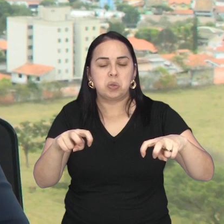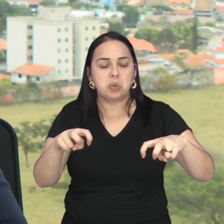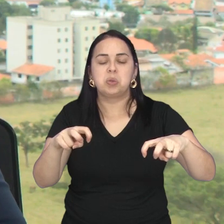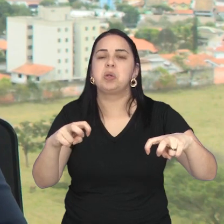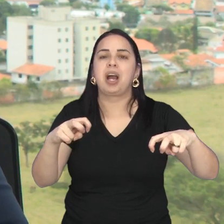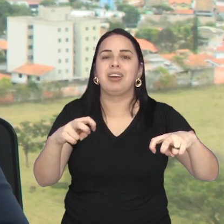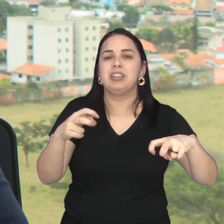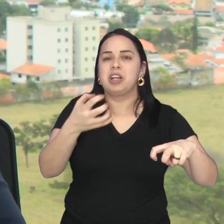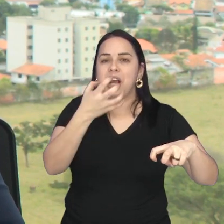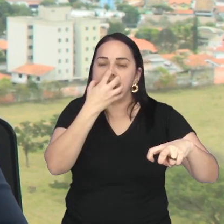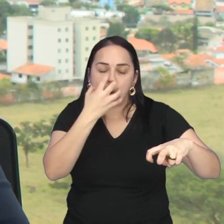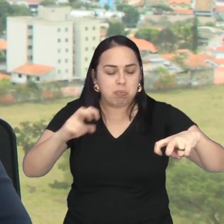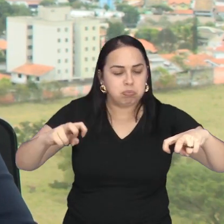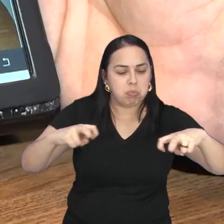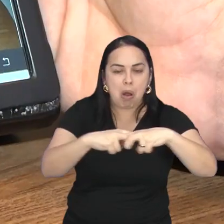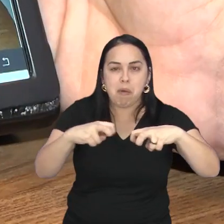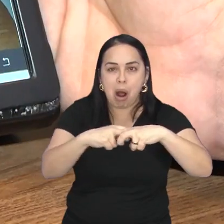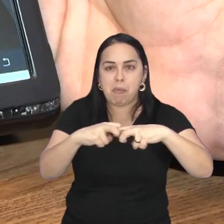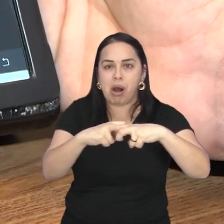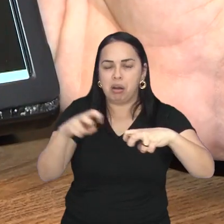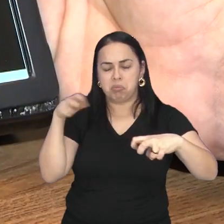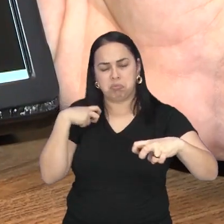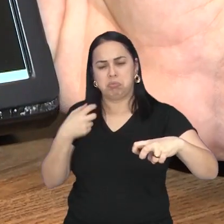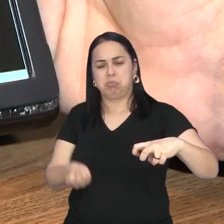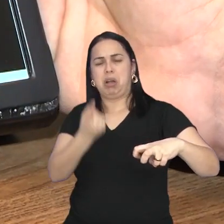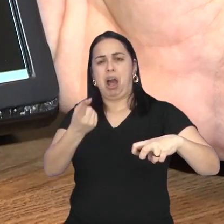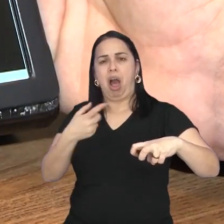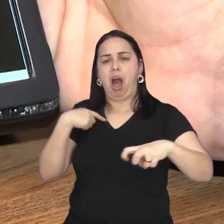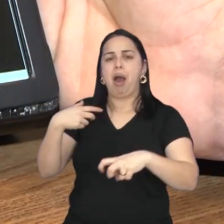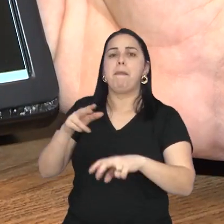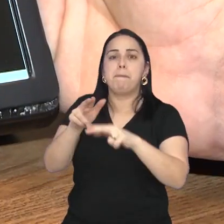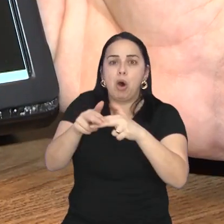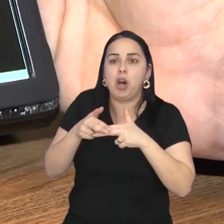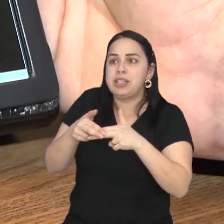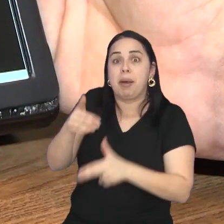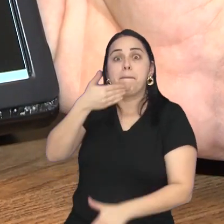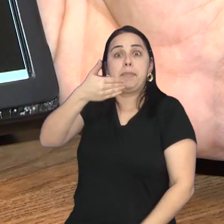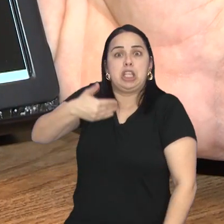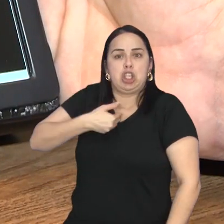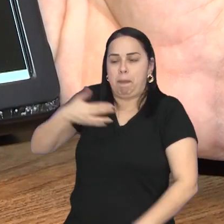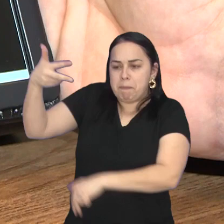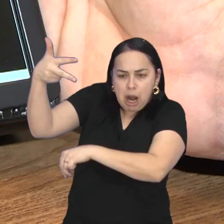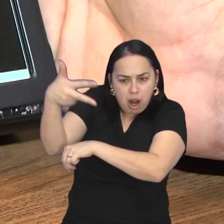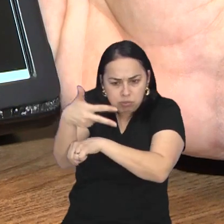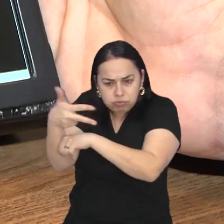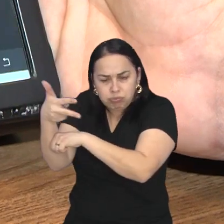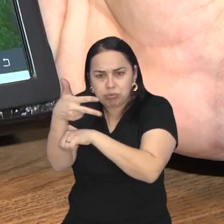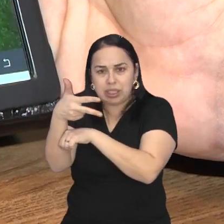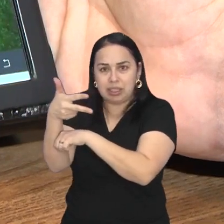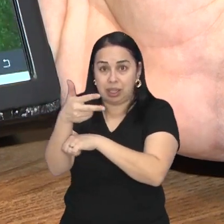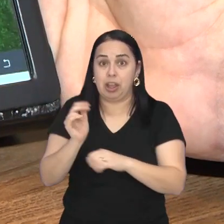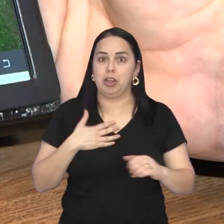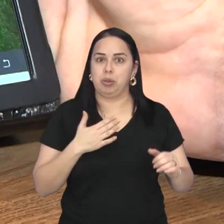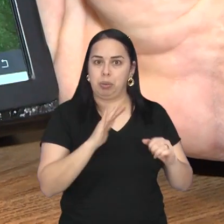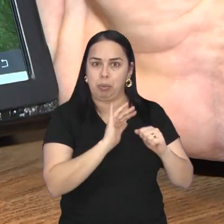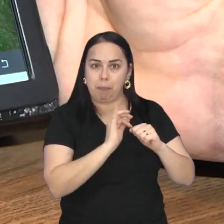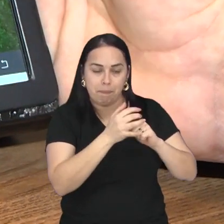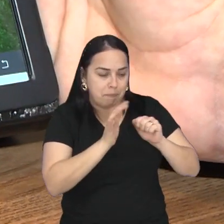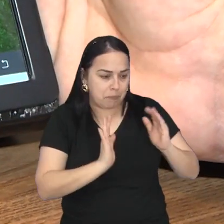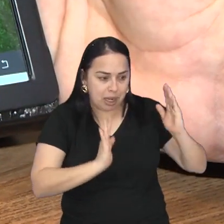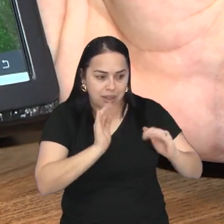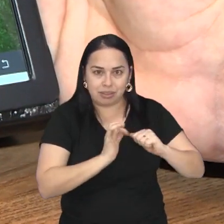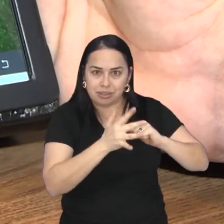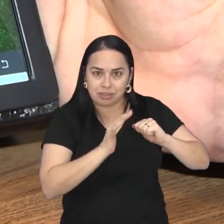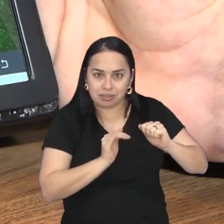um episódio estranho vamos dizer assim e dali para frente Começou assim Teve um aumento bem significativo depois